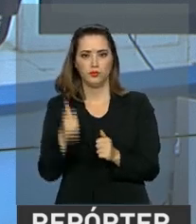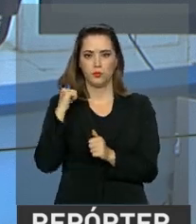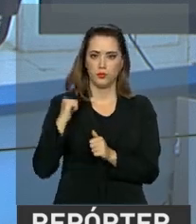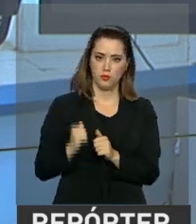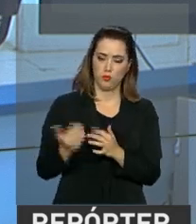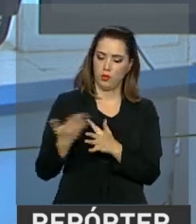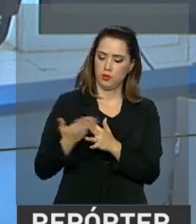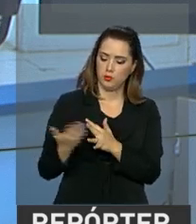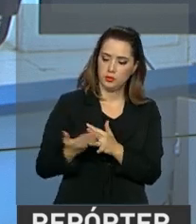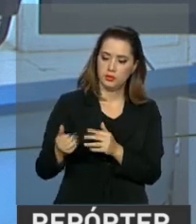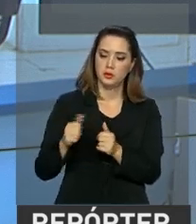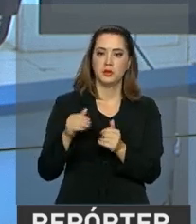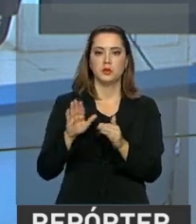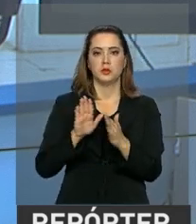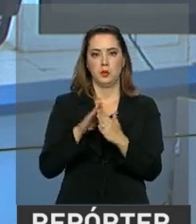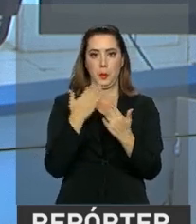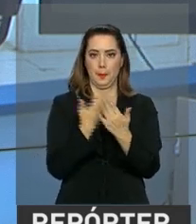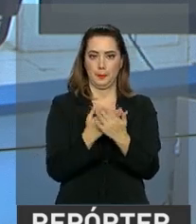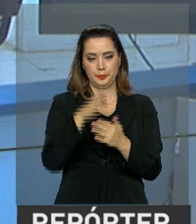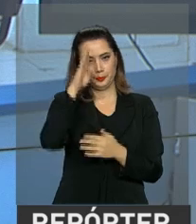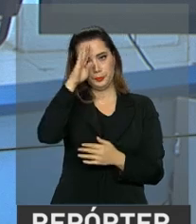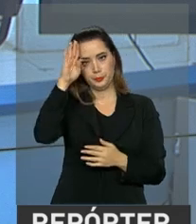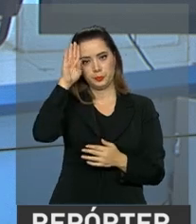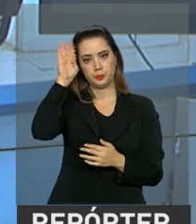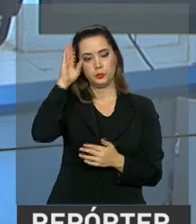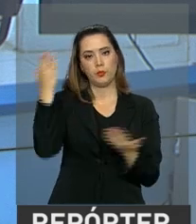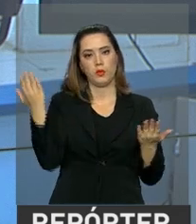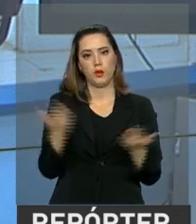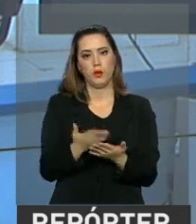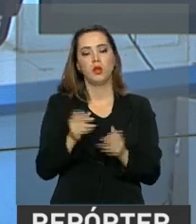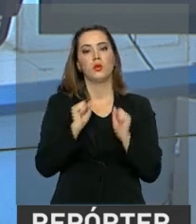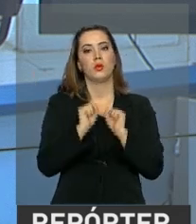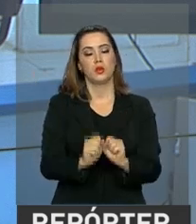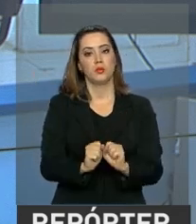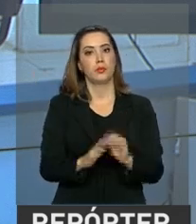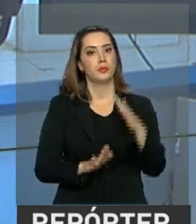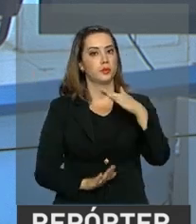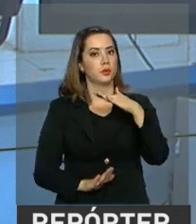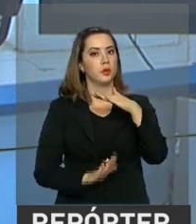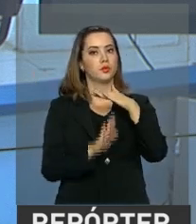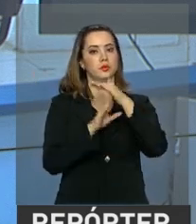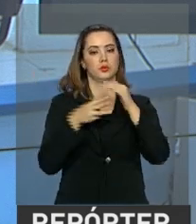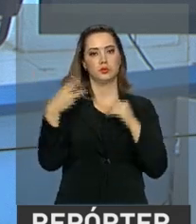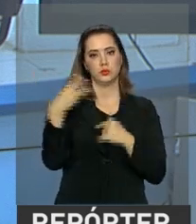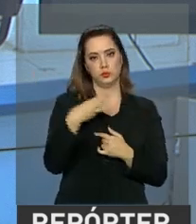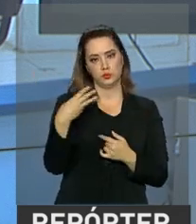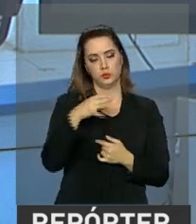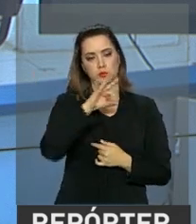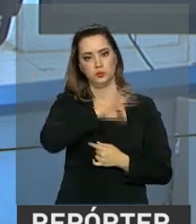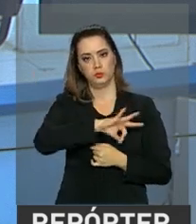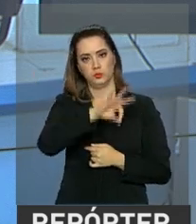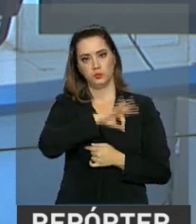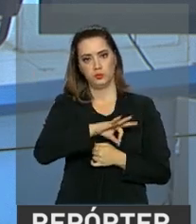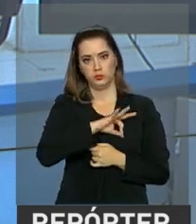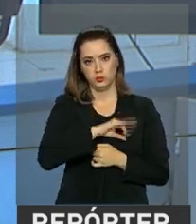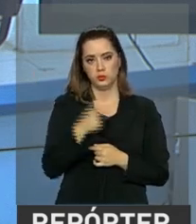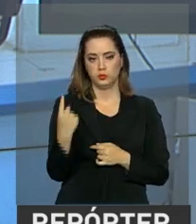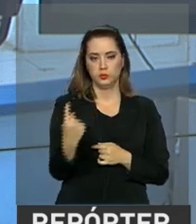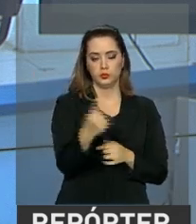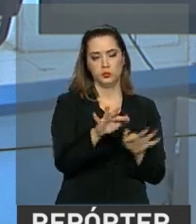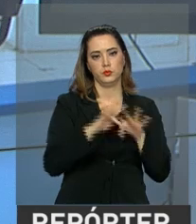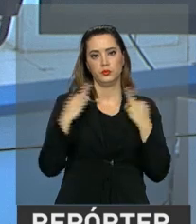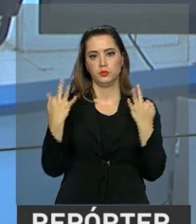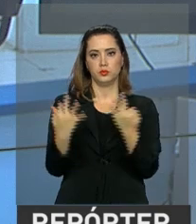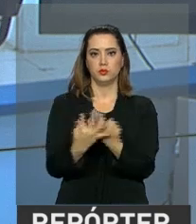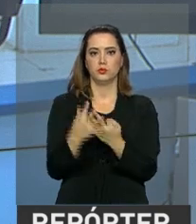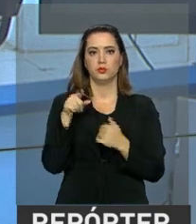superior. Nesta edição do FIES, uma mudança. A faixa de renda para concorrer a uma bolsa passou de 2,5 para 3 salários mínimos por